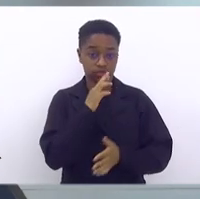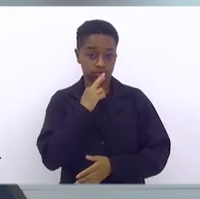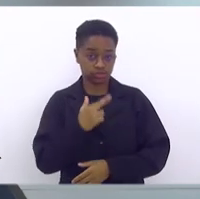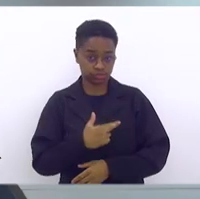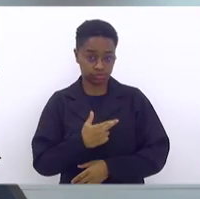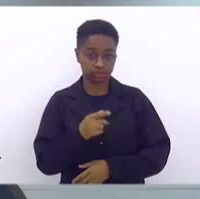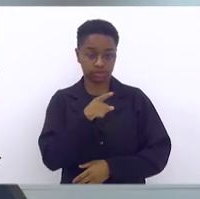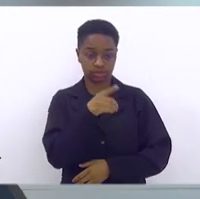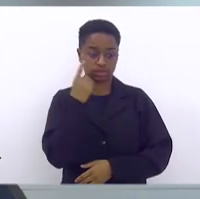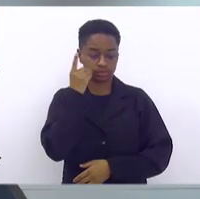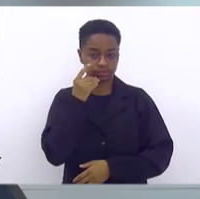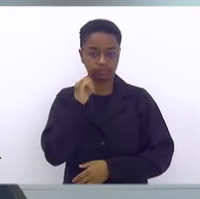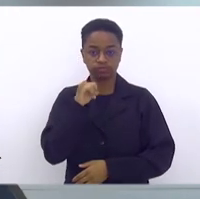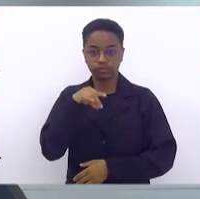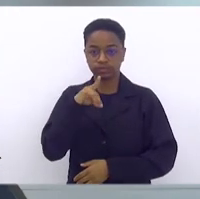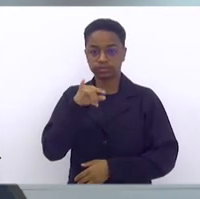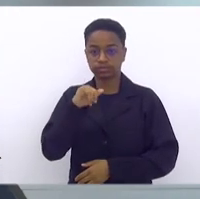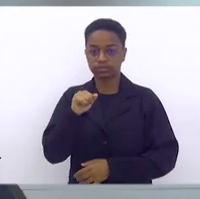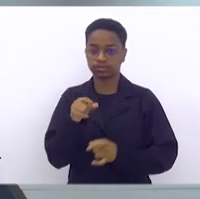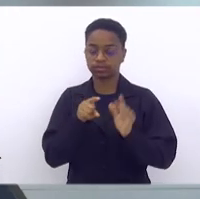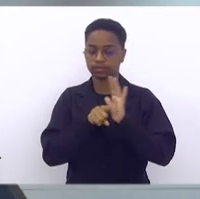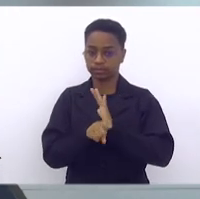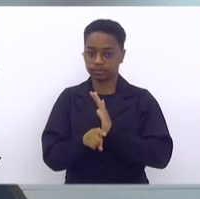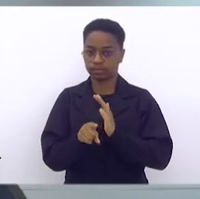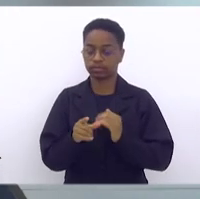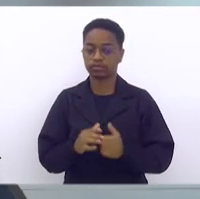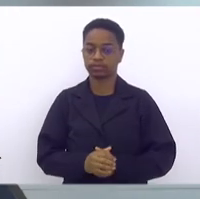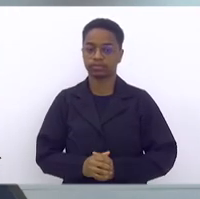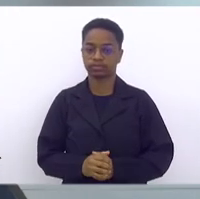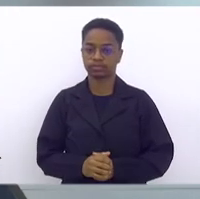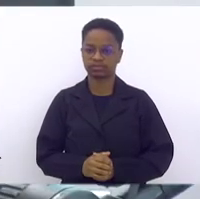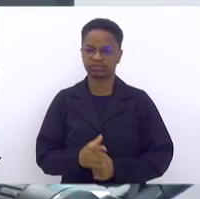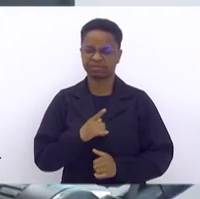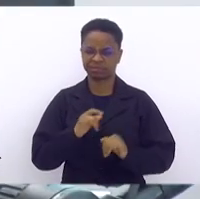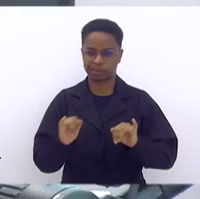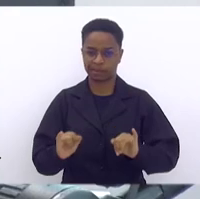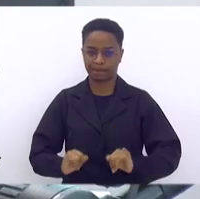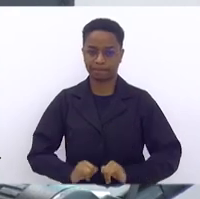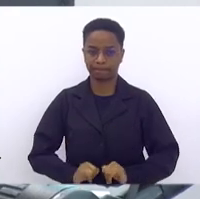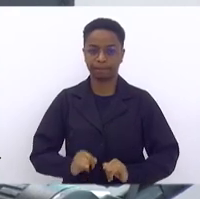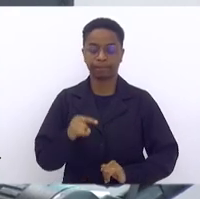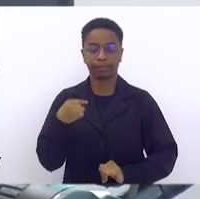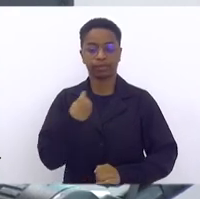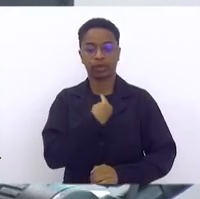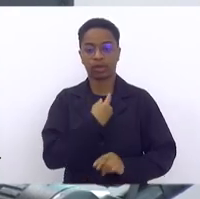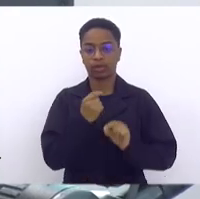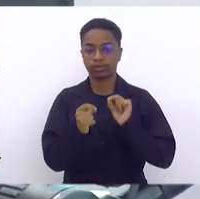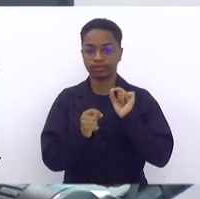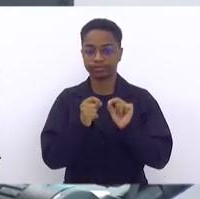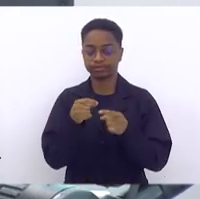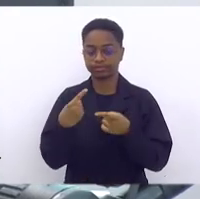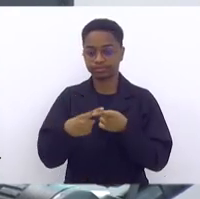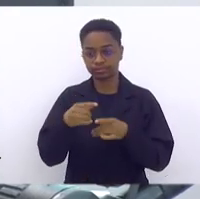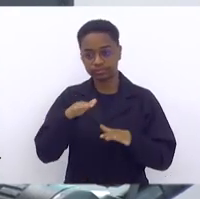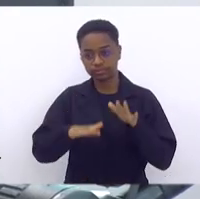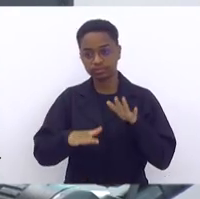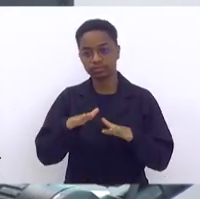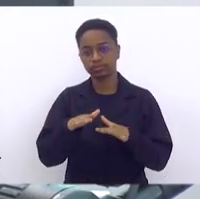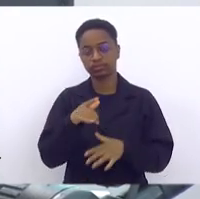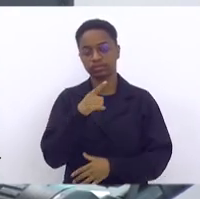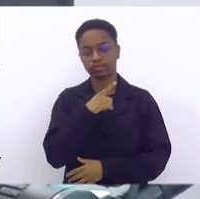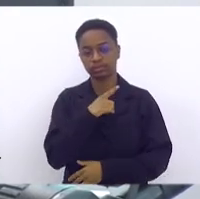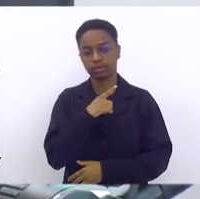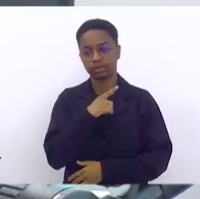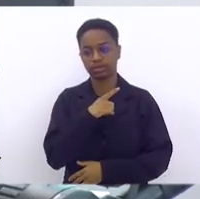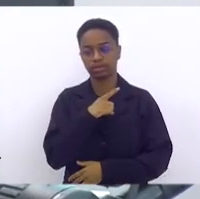que a deputada Índia está perguntando, um sofrimento nosso aqui, porque muitas vezes você tem